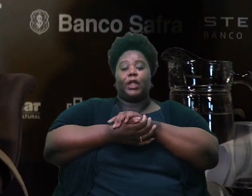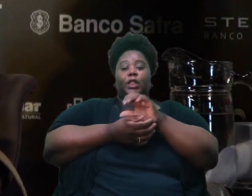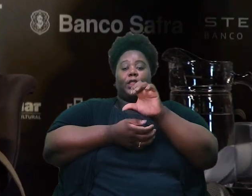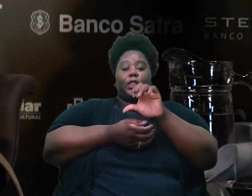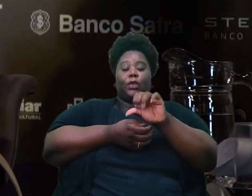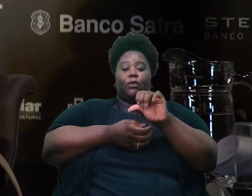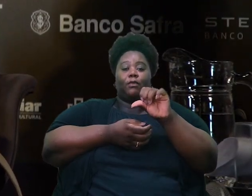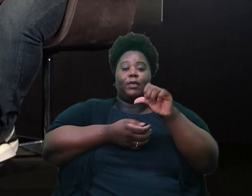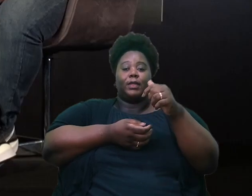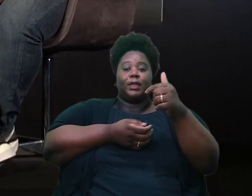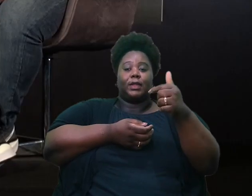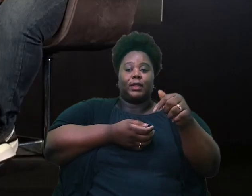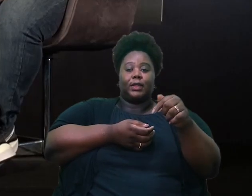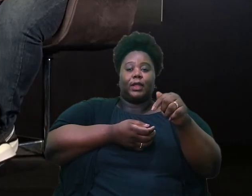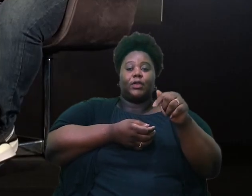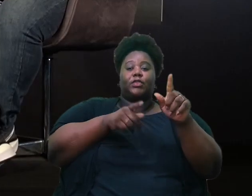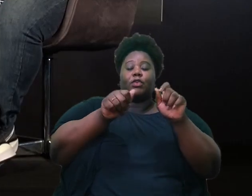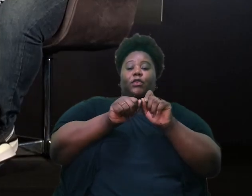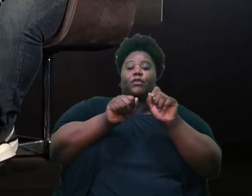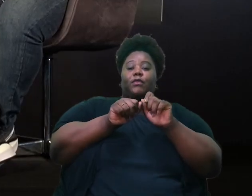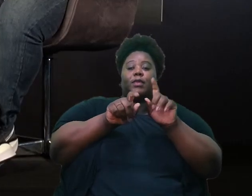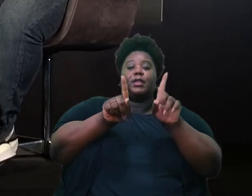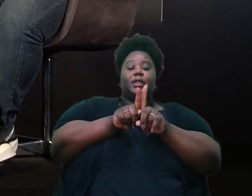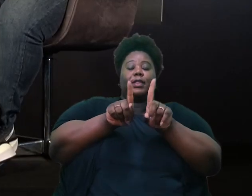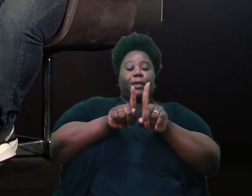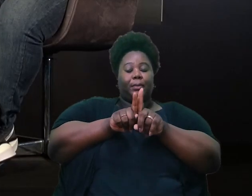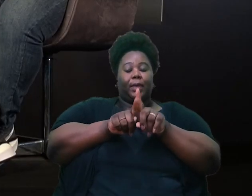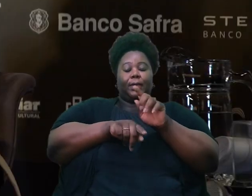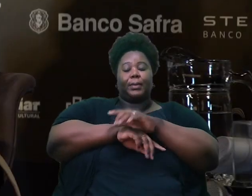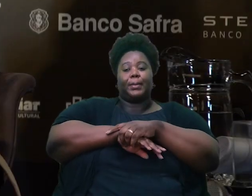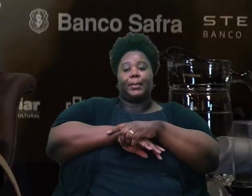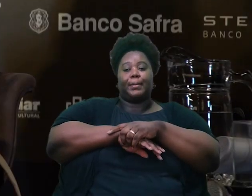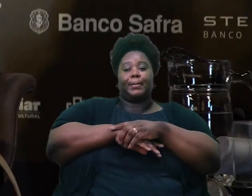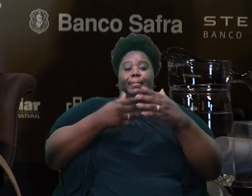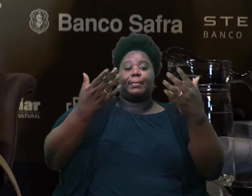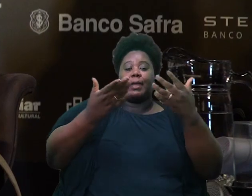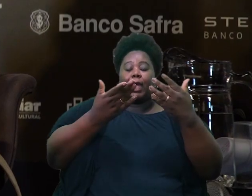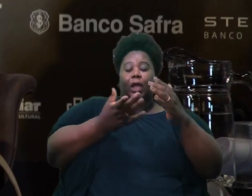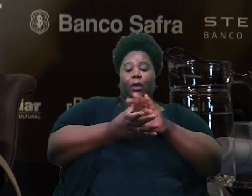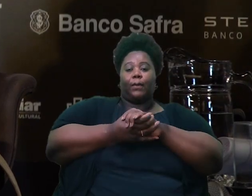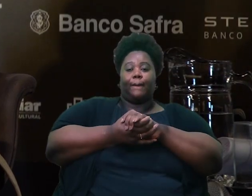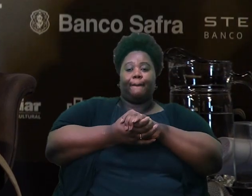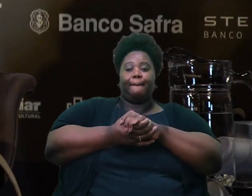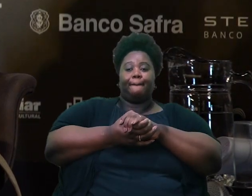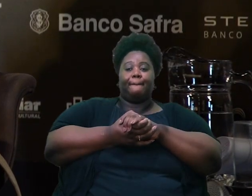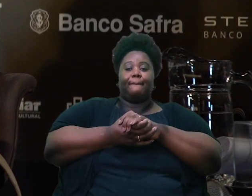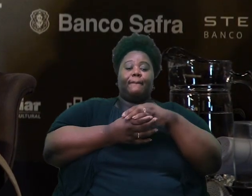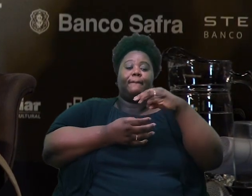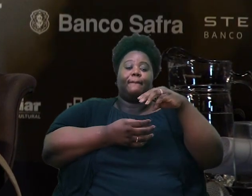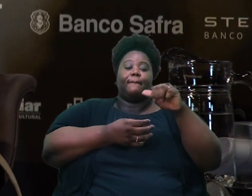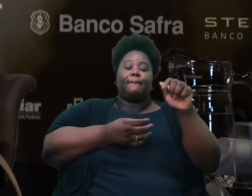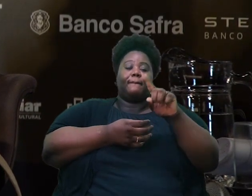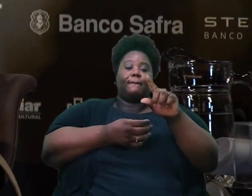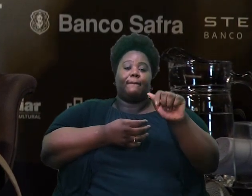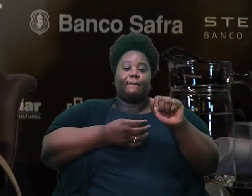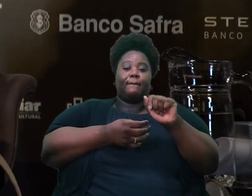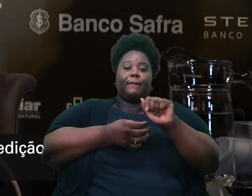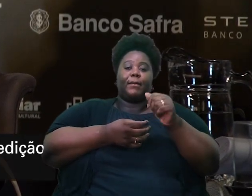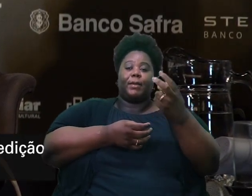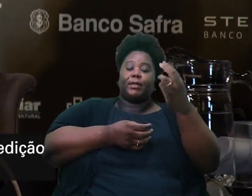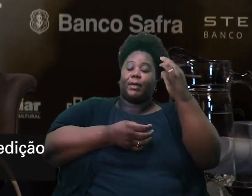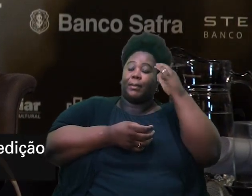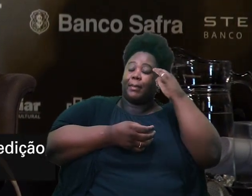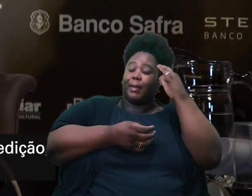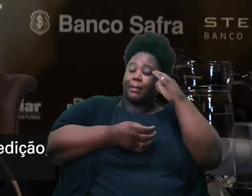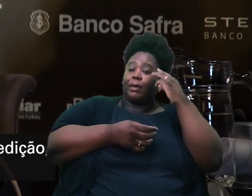97, eu publico, também pela editora Perspectiva, agora junto com o Masa, o Afrografias da Memória.